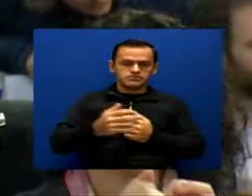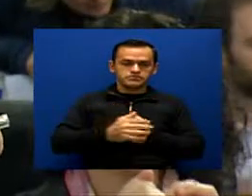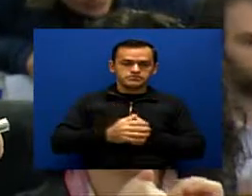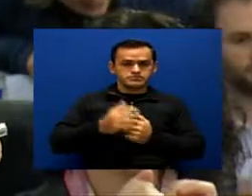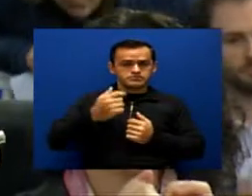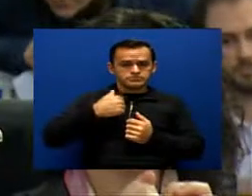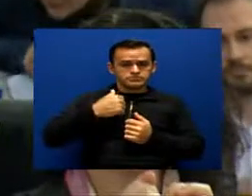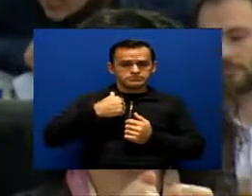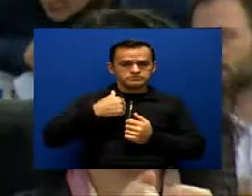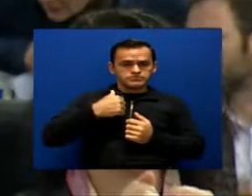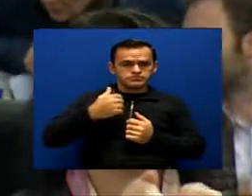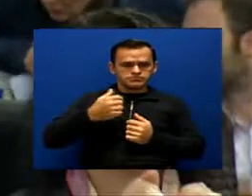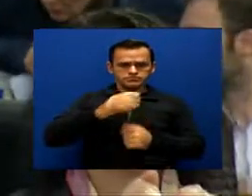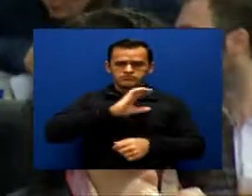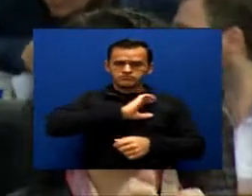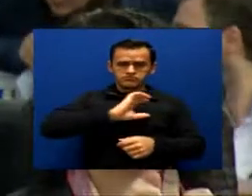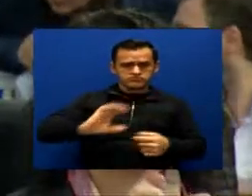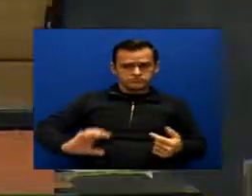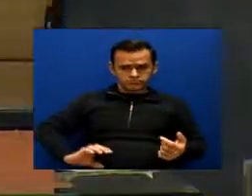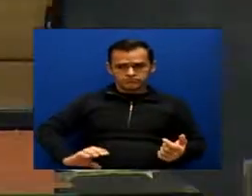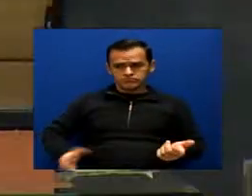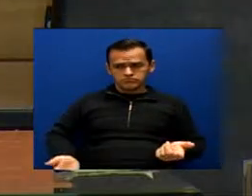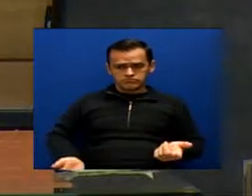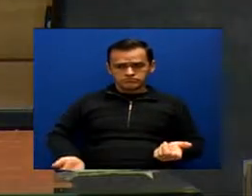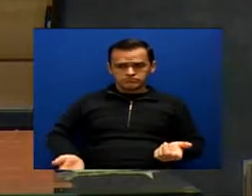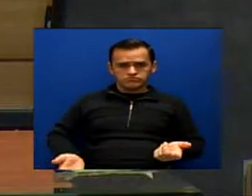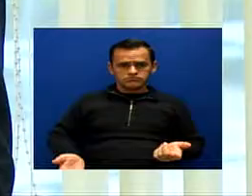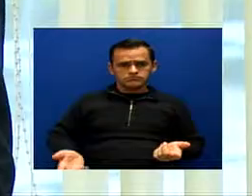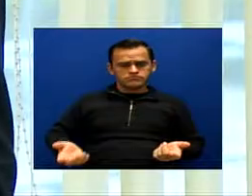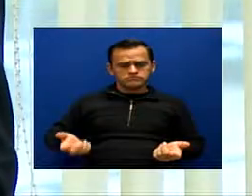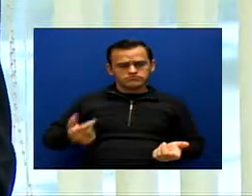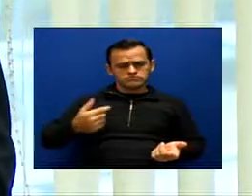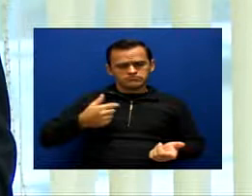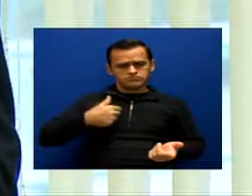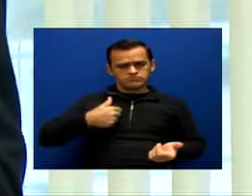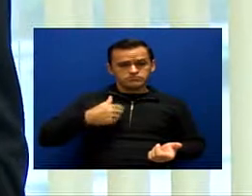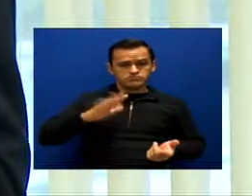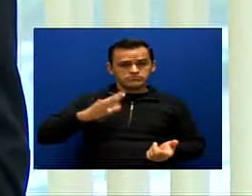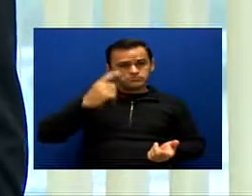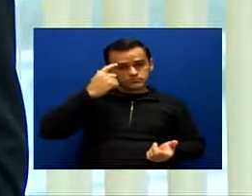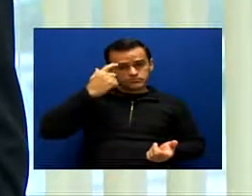inicialmente diante desse processo como cristão e como a favor da vida.